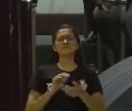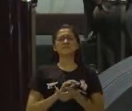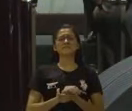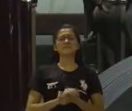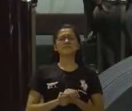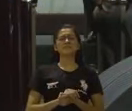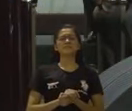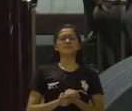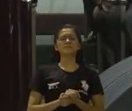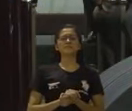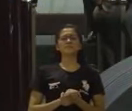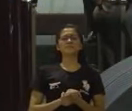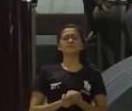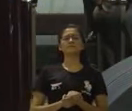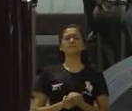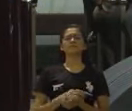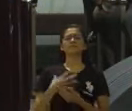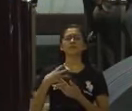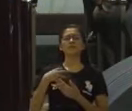Quantas vezes,